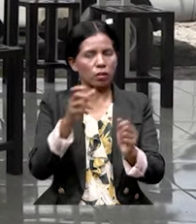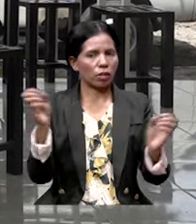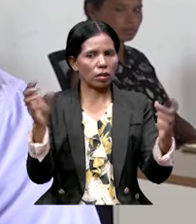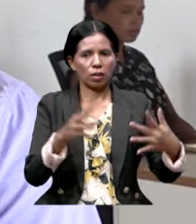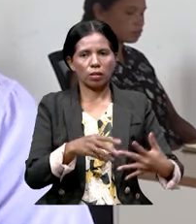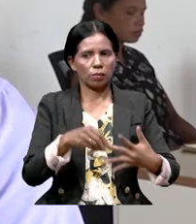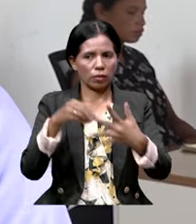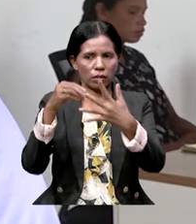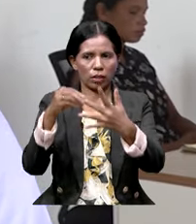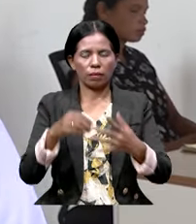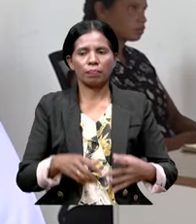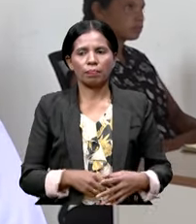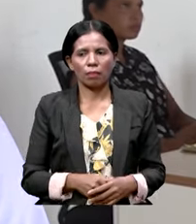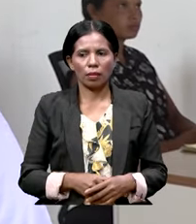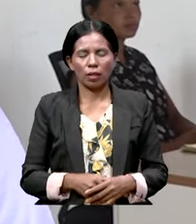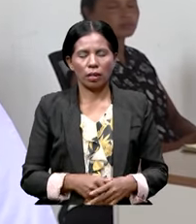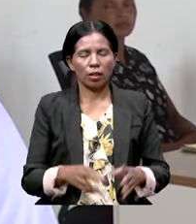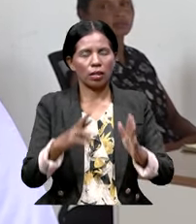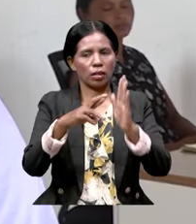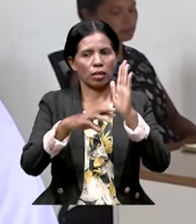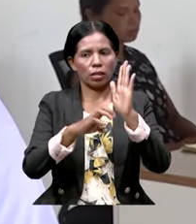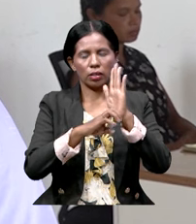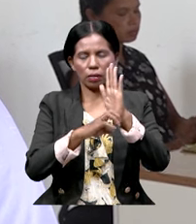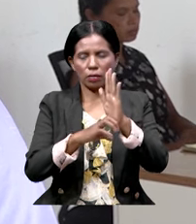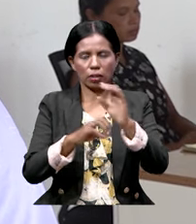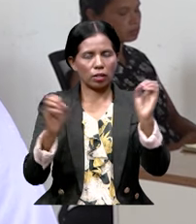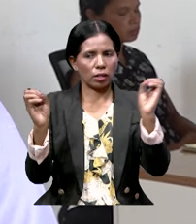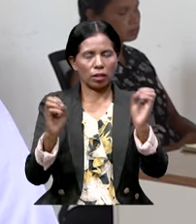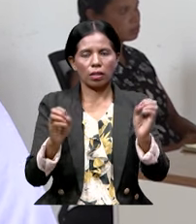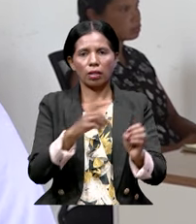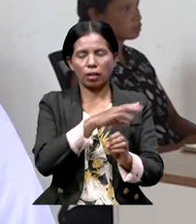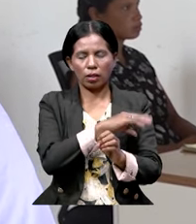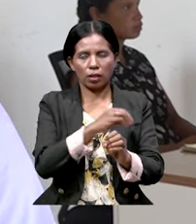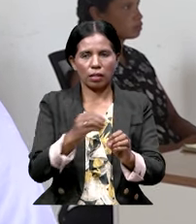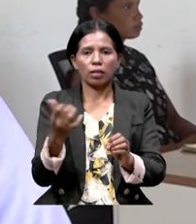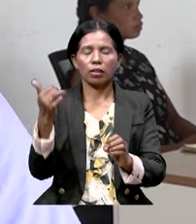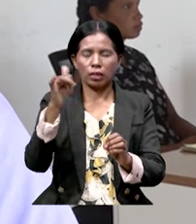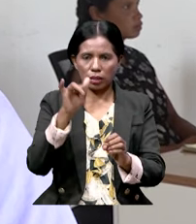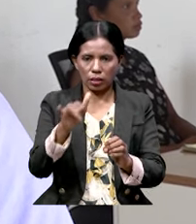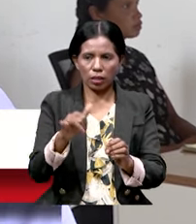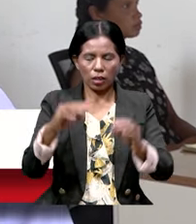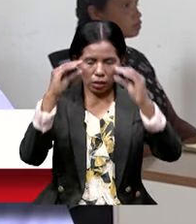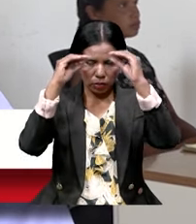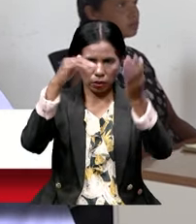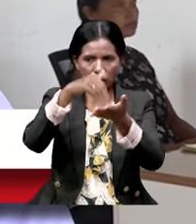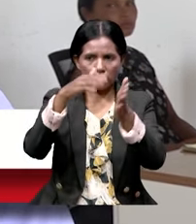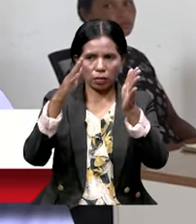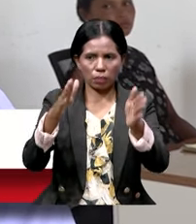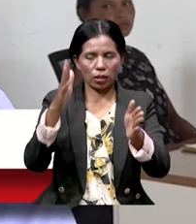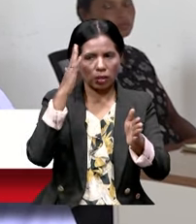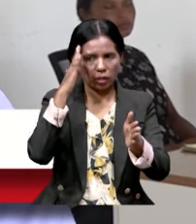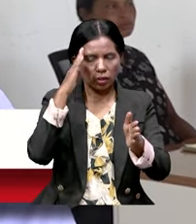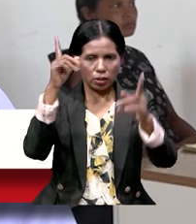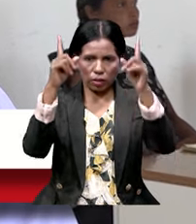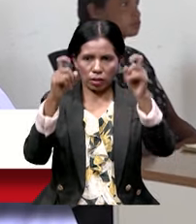especial. Método não é lá suficiente, porque sirani metode ne hanorin estudante atu bel decor depois